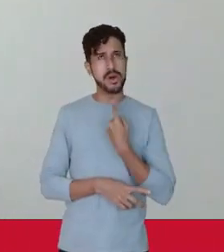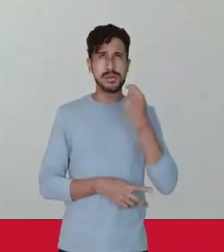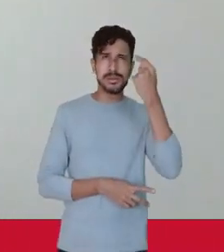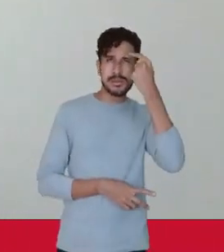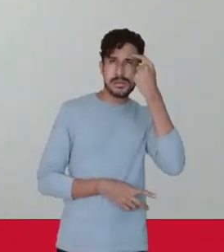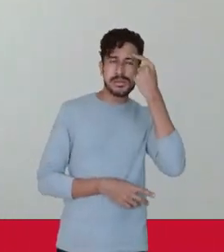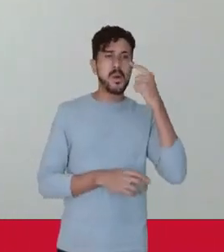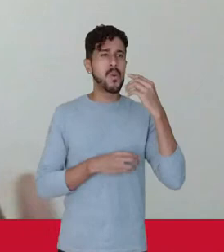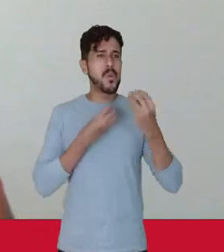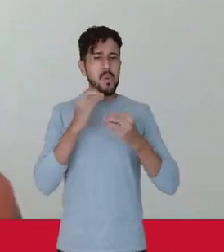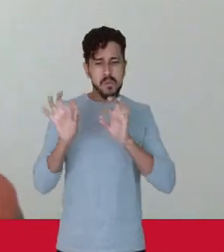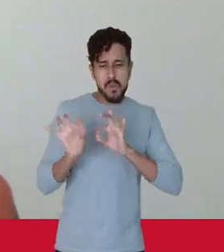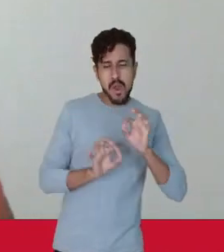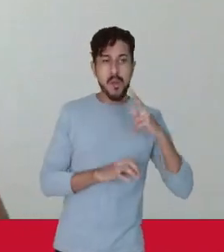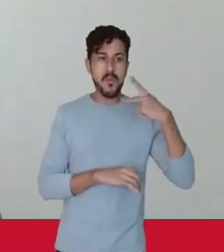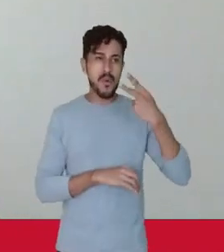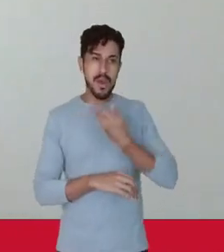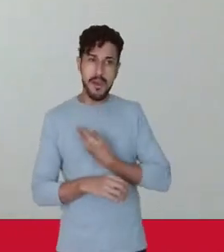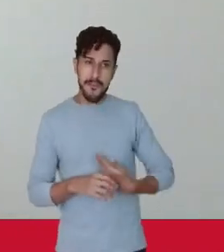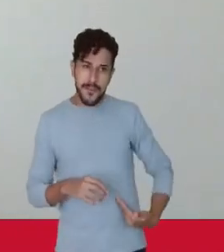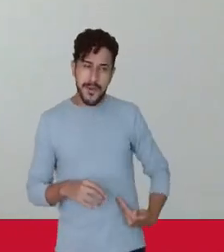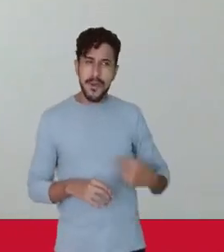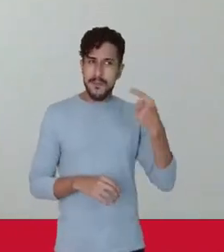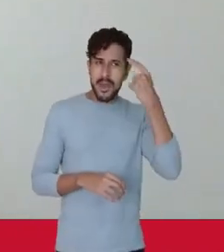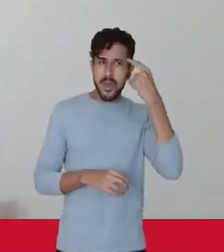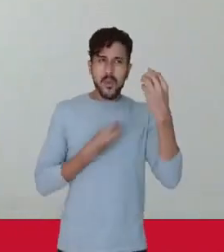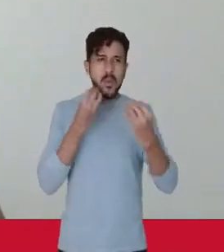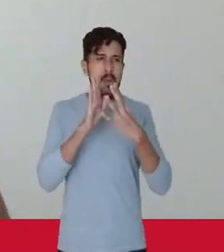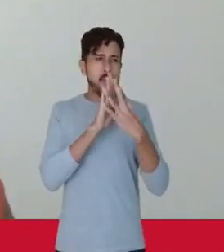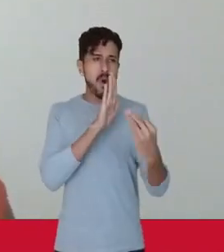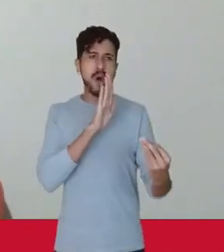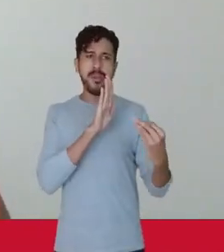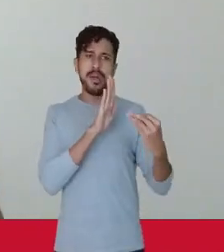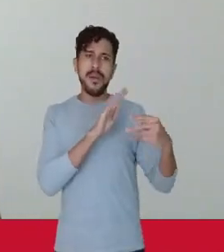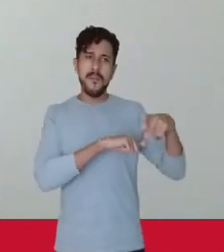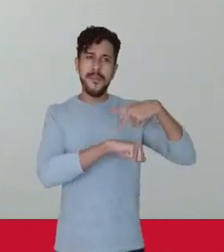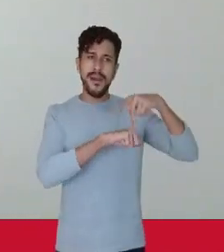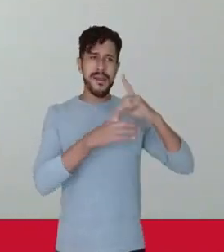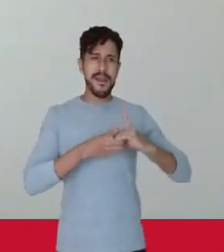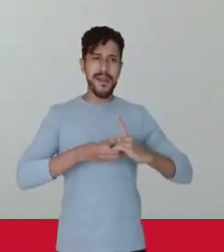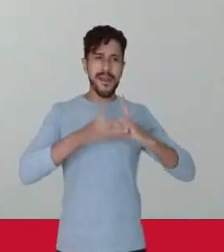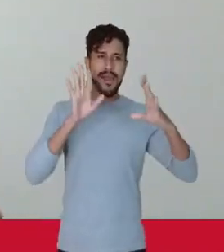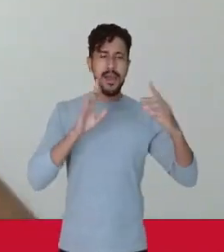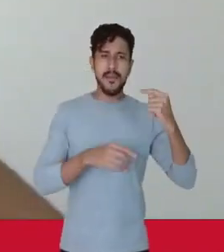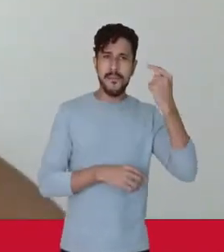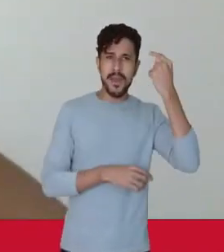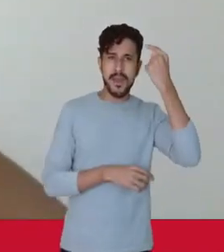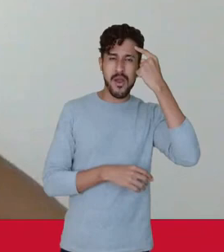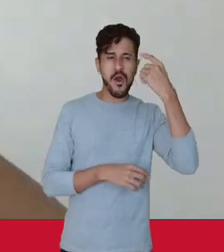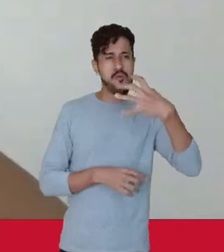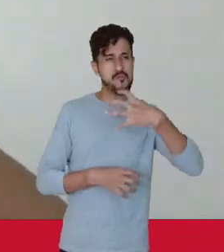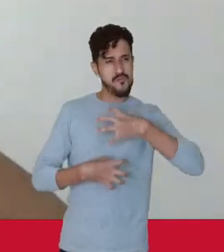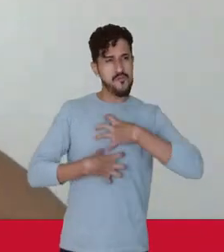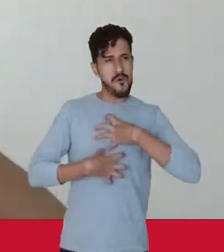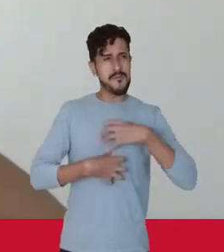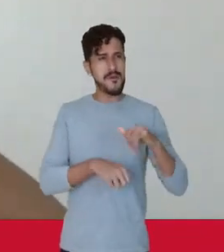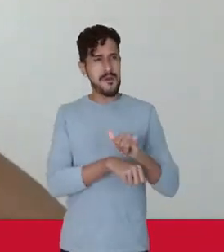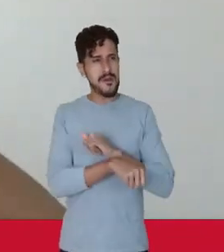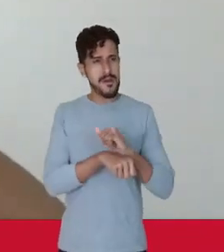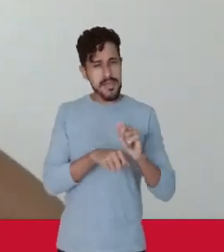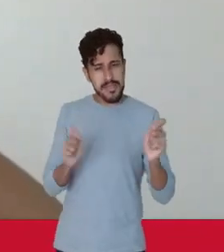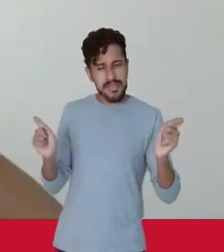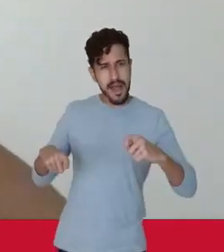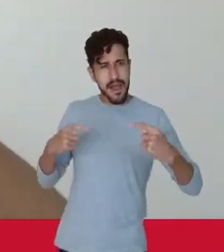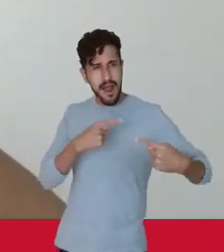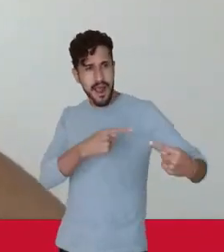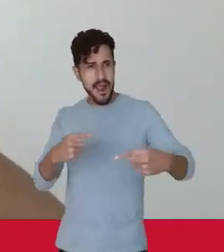em políticas públicas, quando a gente pensa em um país democrático, quando nós pensamos em uma plataforma específica que vai, então,